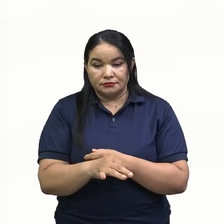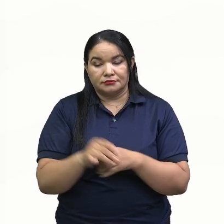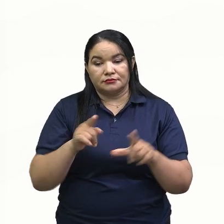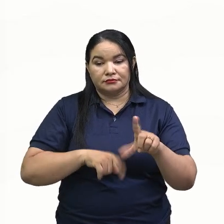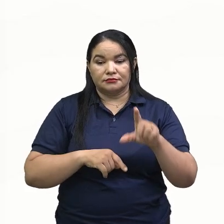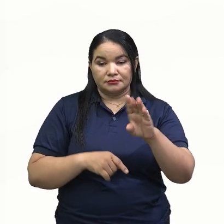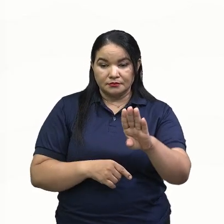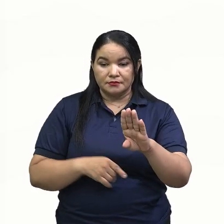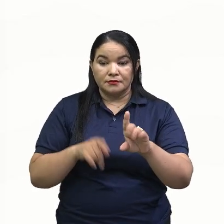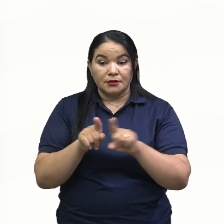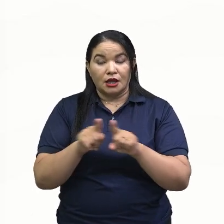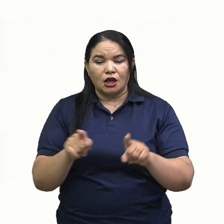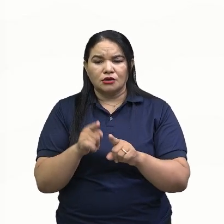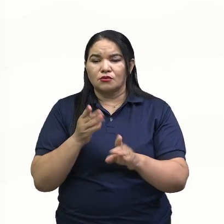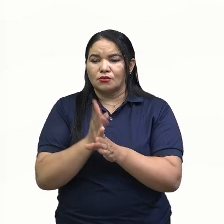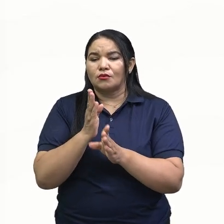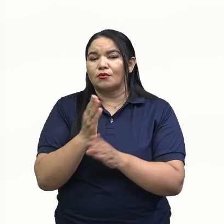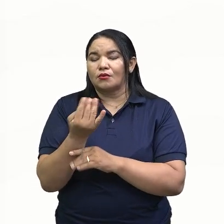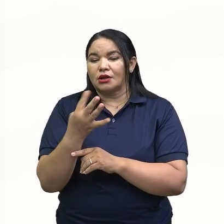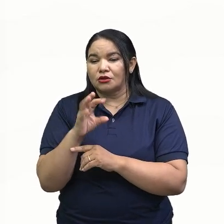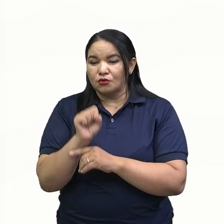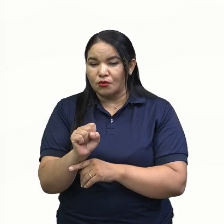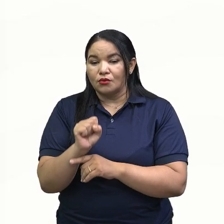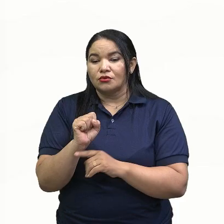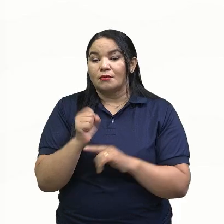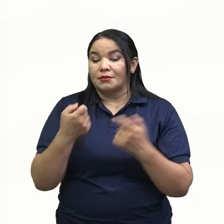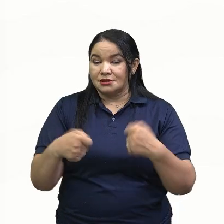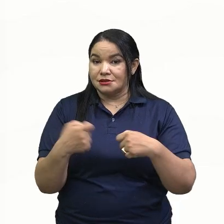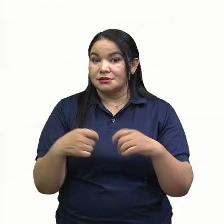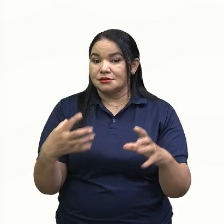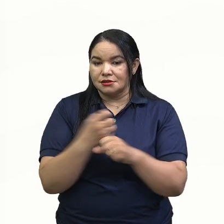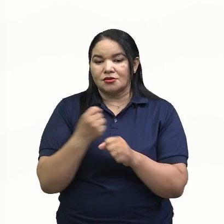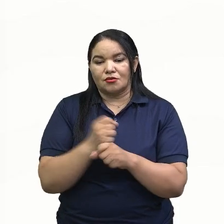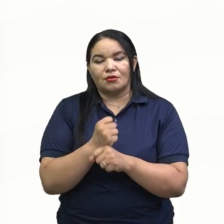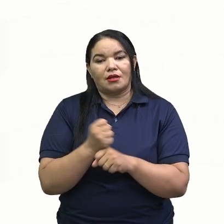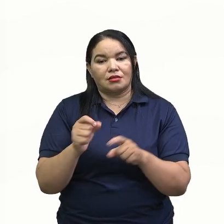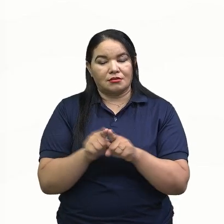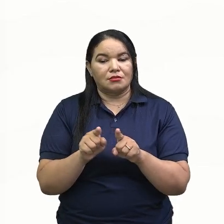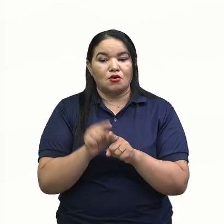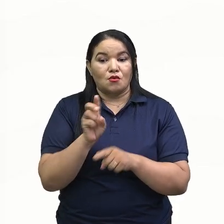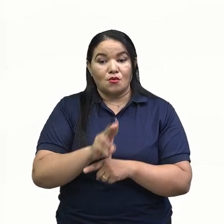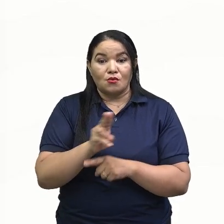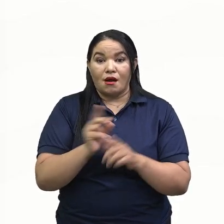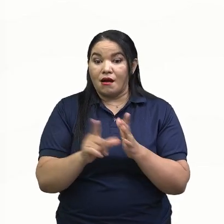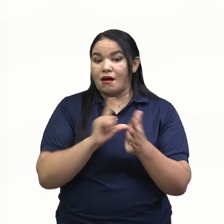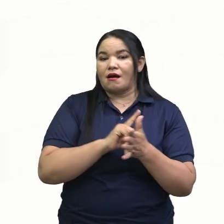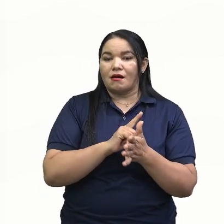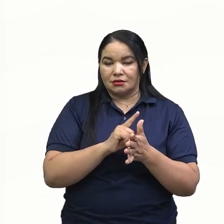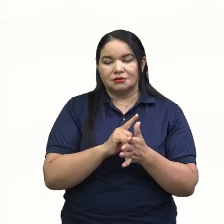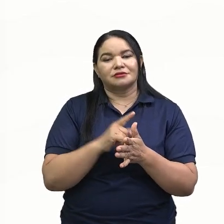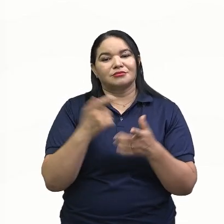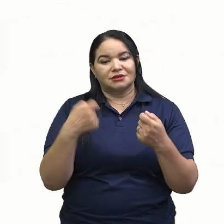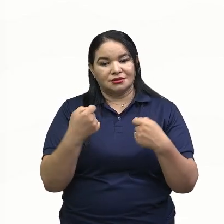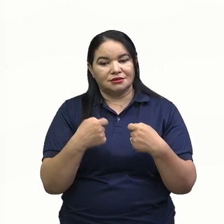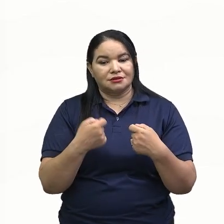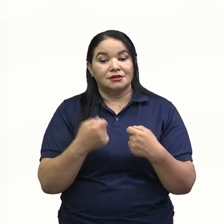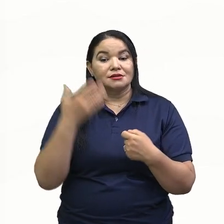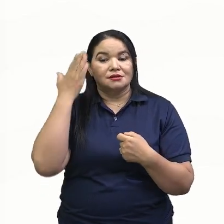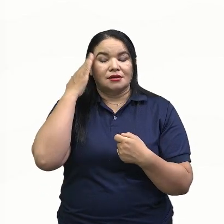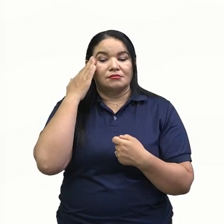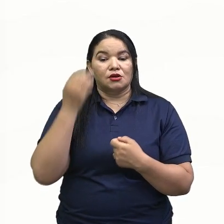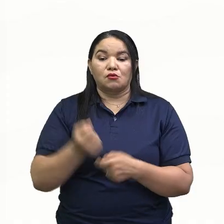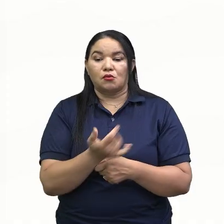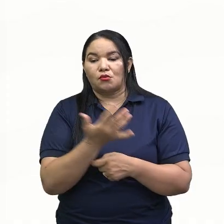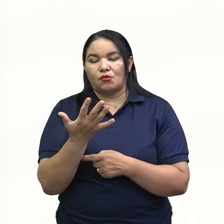para chegar nesses R$ 48, a gente precisa calcular qual era o consumo antes da troca, ou seja, qual era o consumo